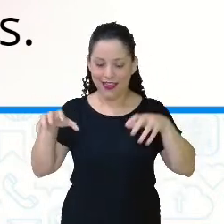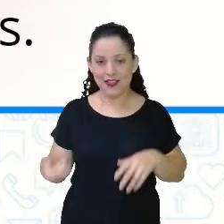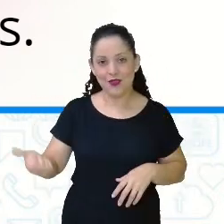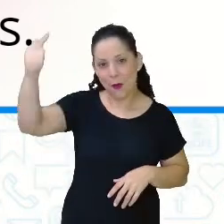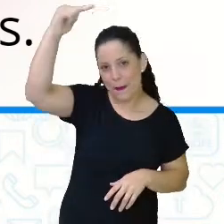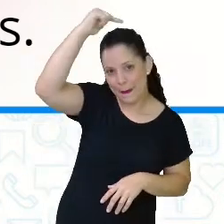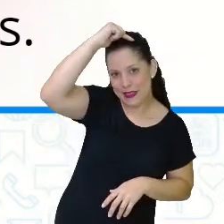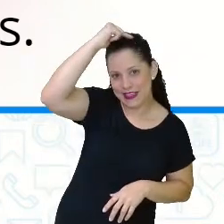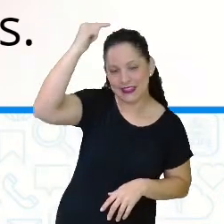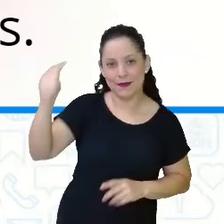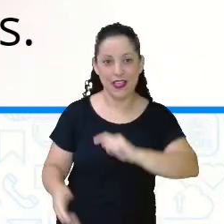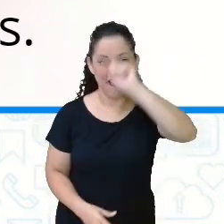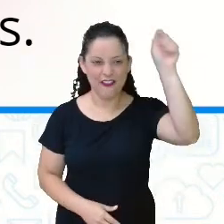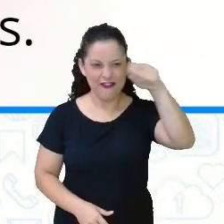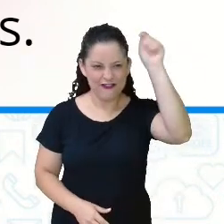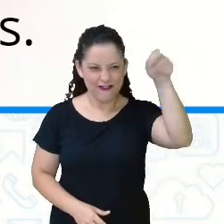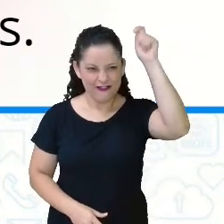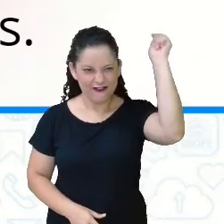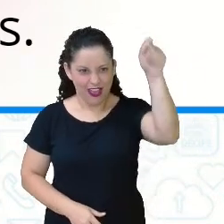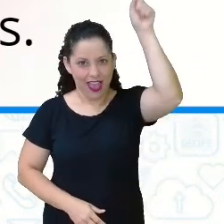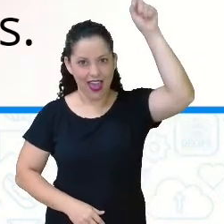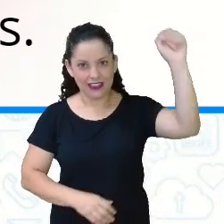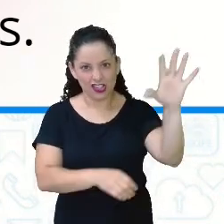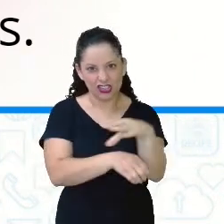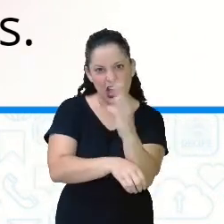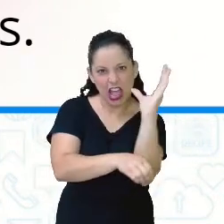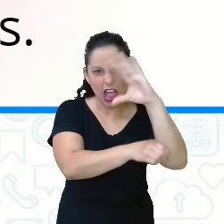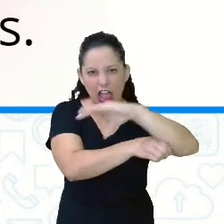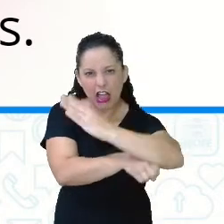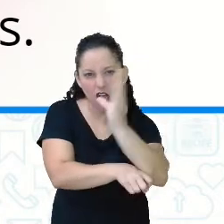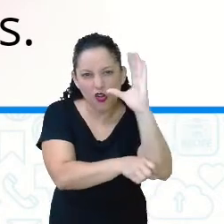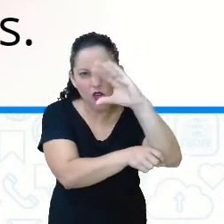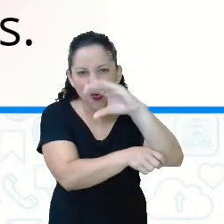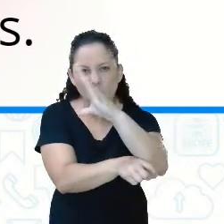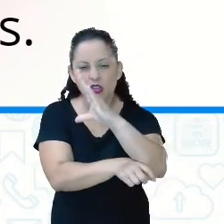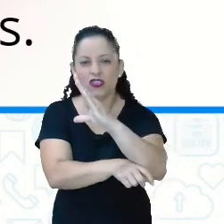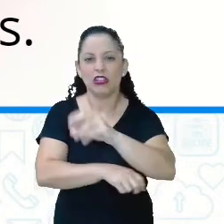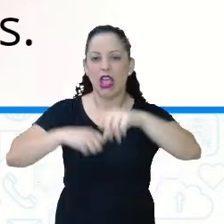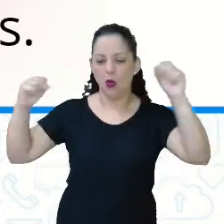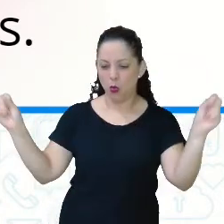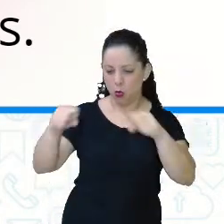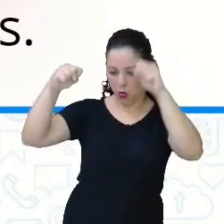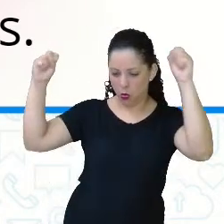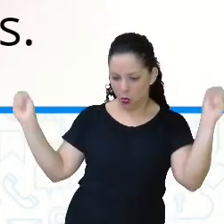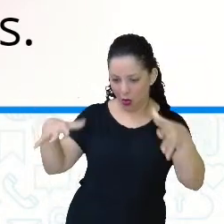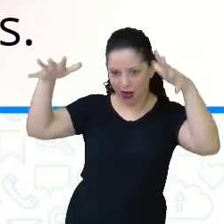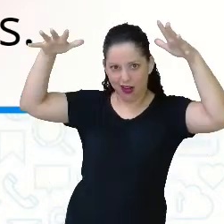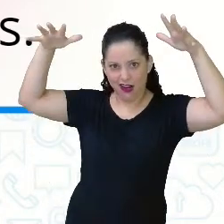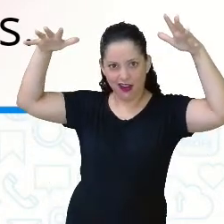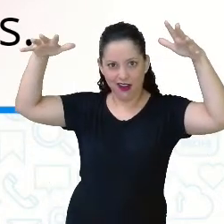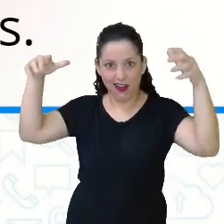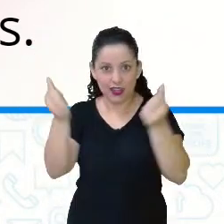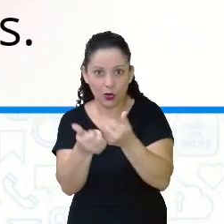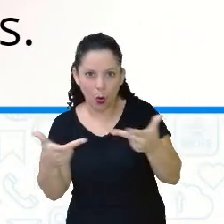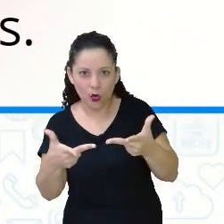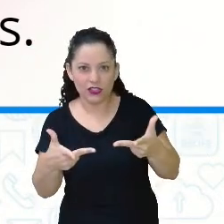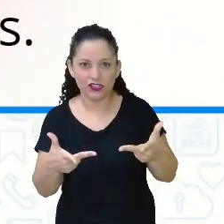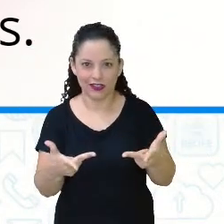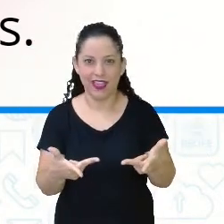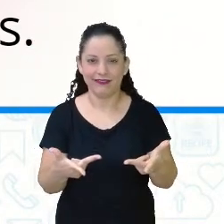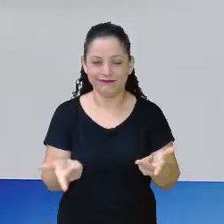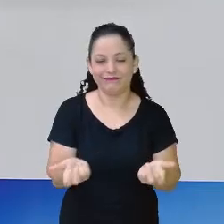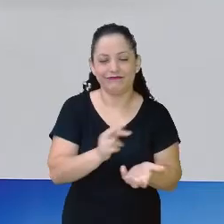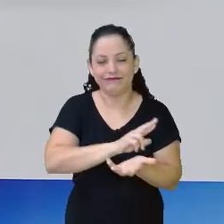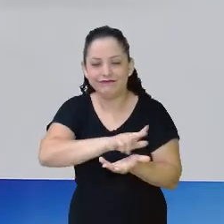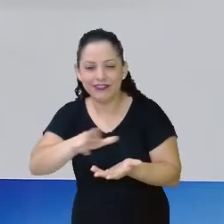princesas, fadas, dragões, feiticeiros, dentre muitos outros elementos mágicos. Você que está aí